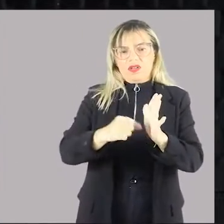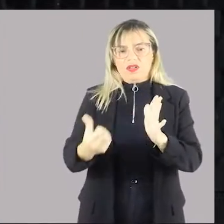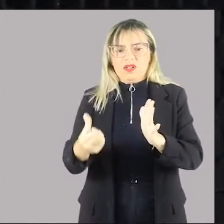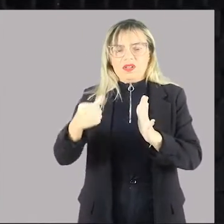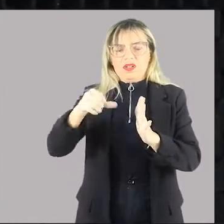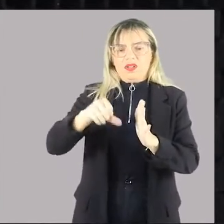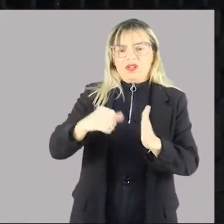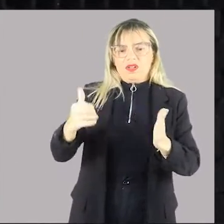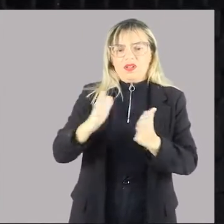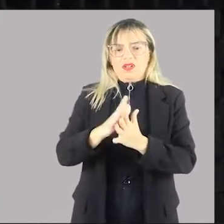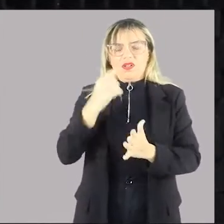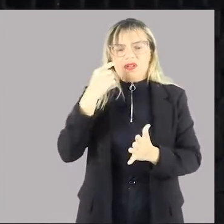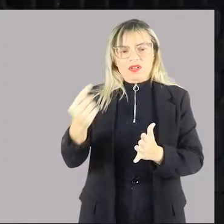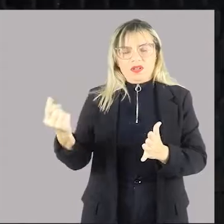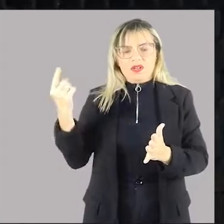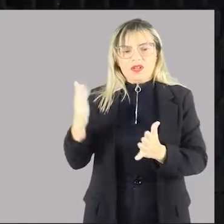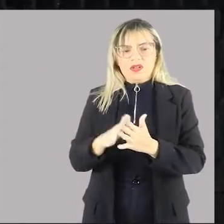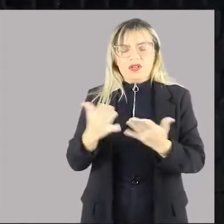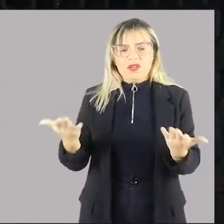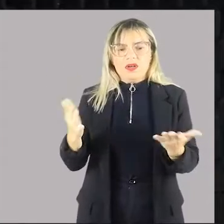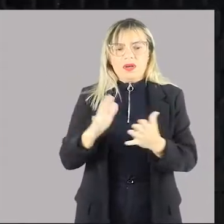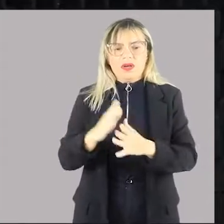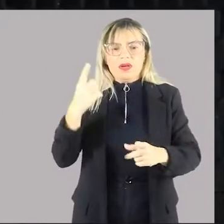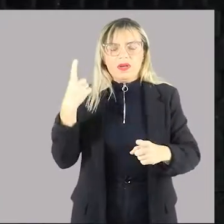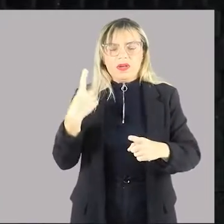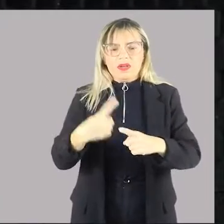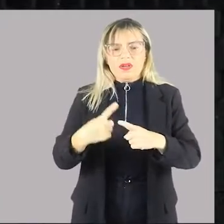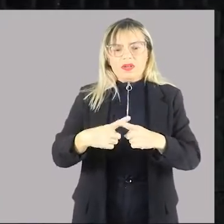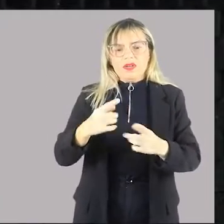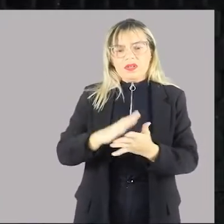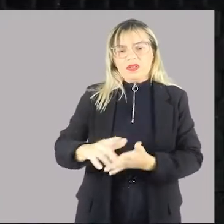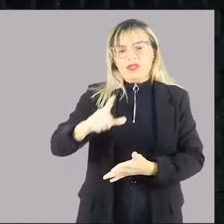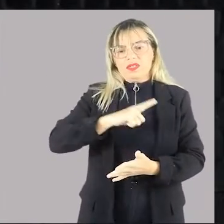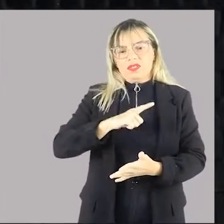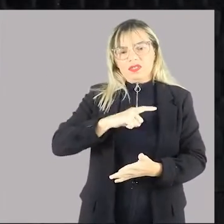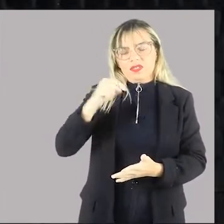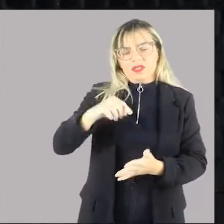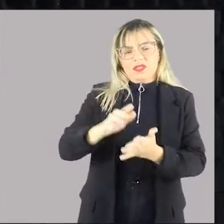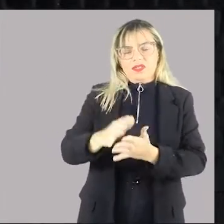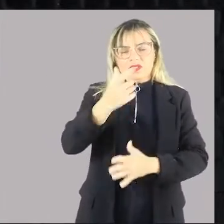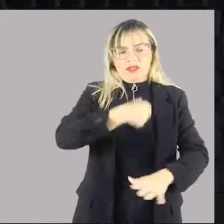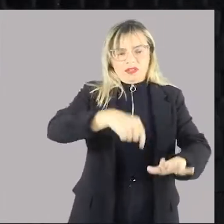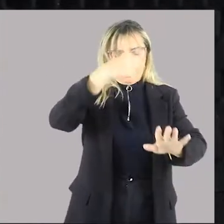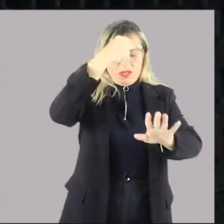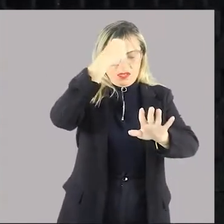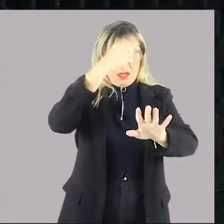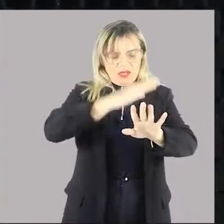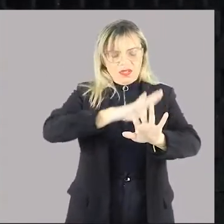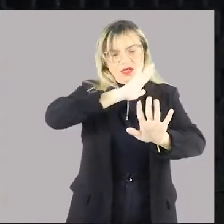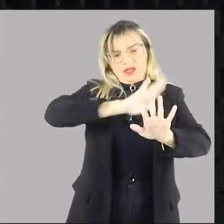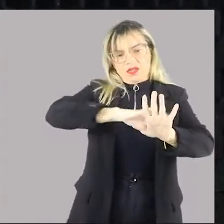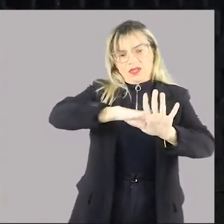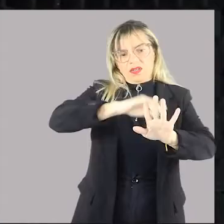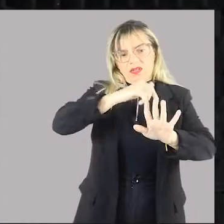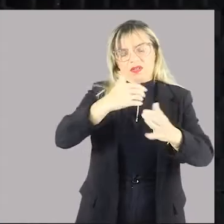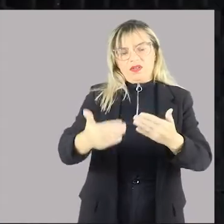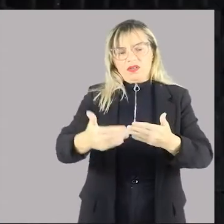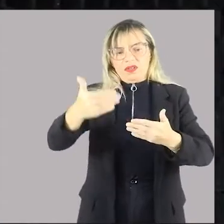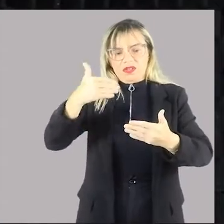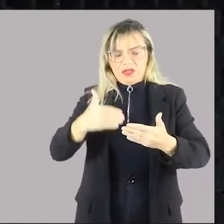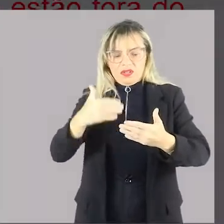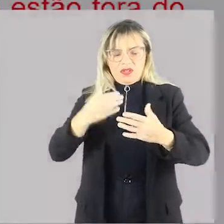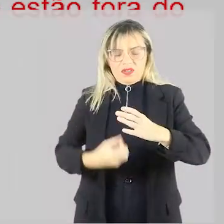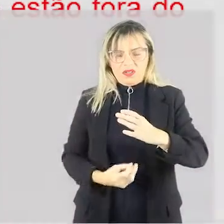é explorada pela burguesia industrial, por quê? Porque existe uma ideologia de exploração por detrás do sistema